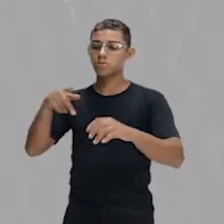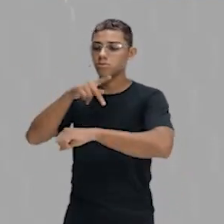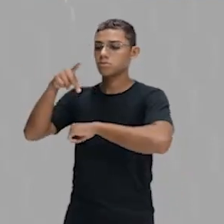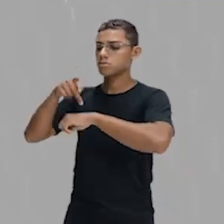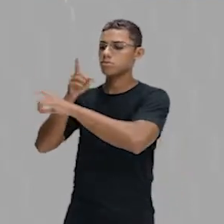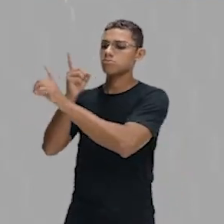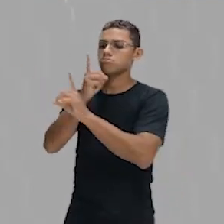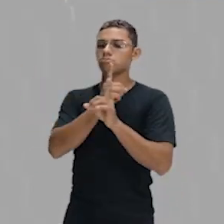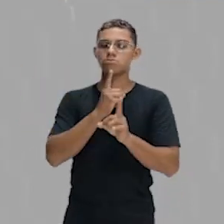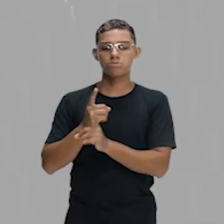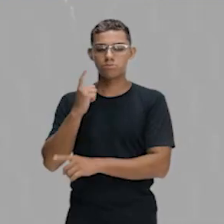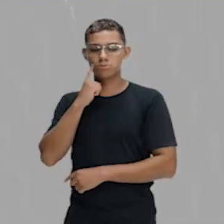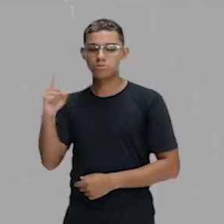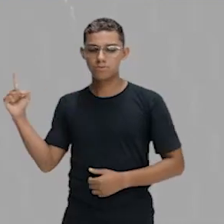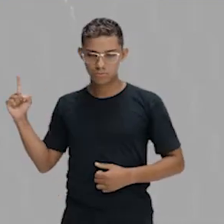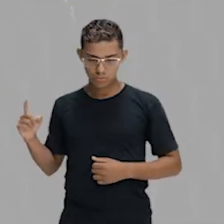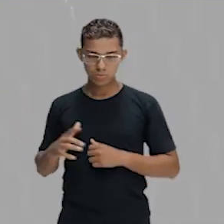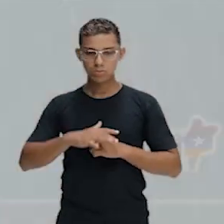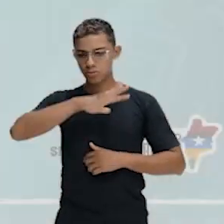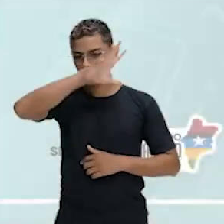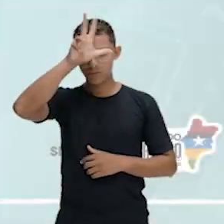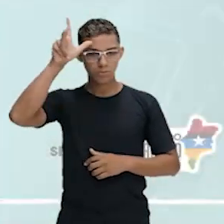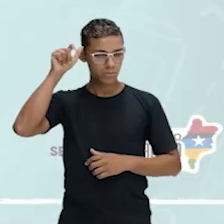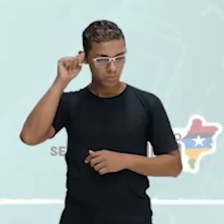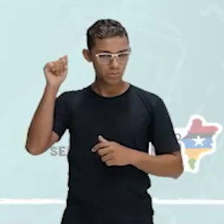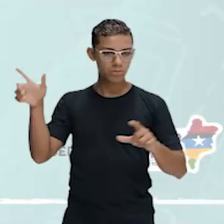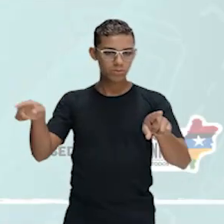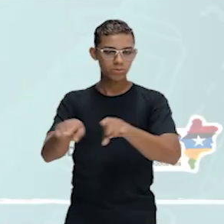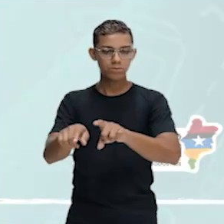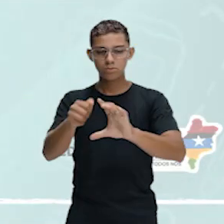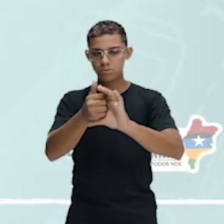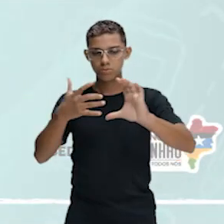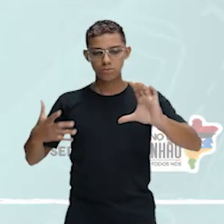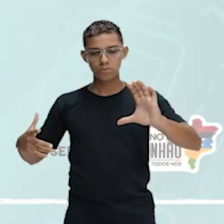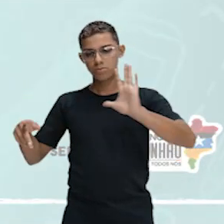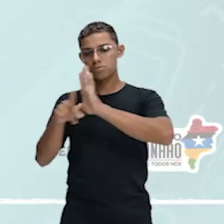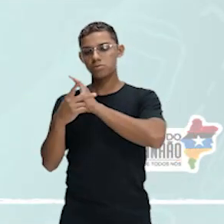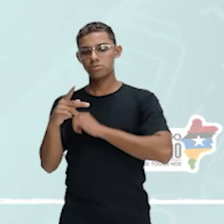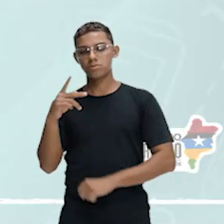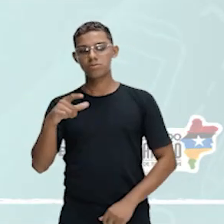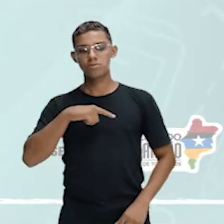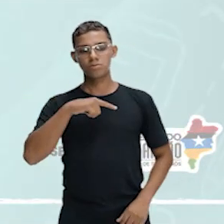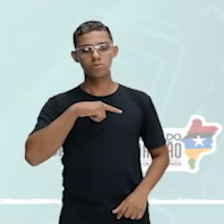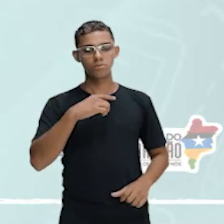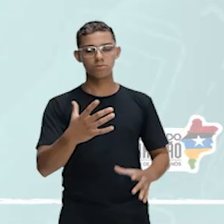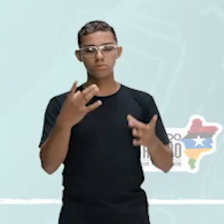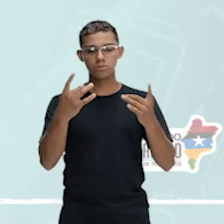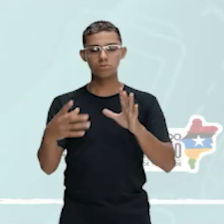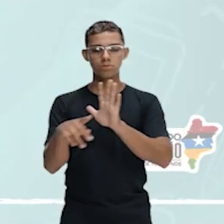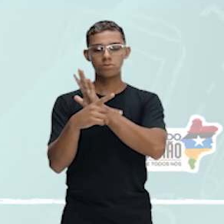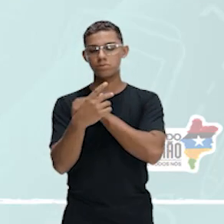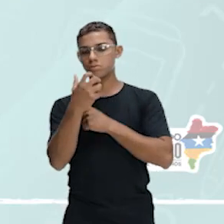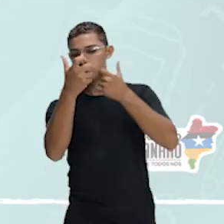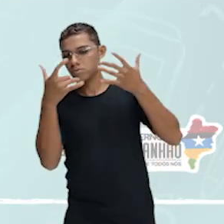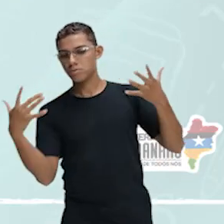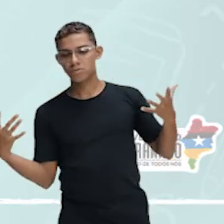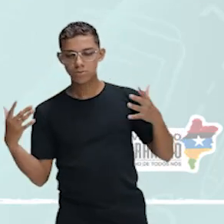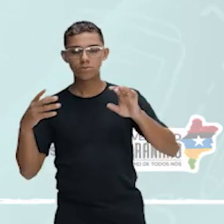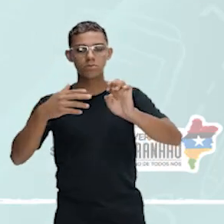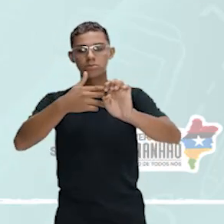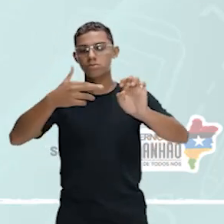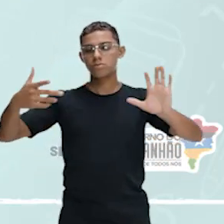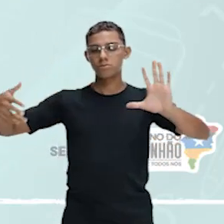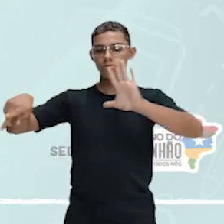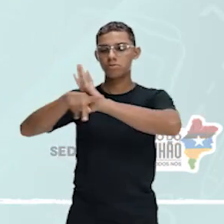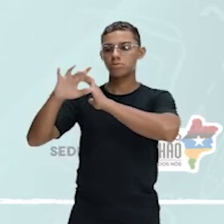também podemos encontrar a Amazônia. E uma característica dela, por ser pertencente ao bioma de